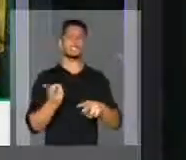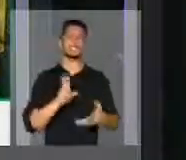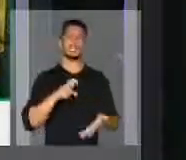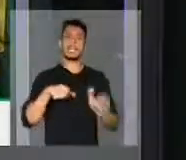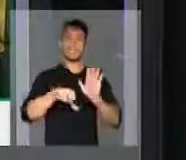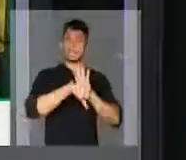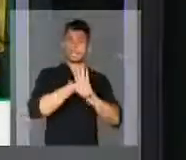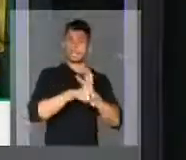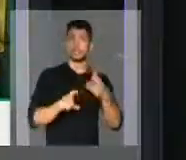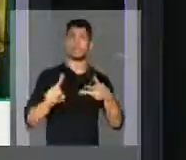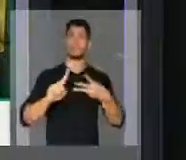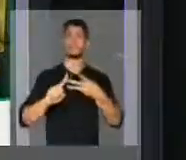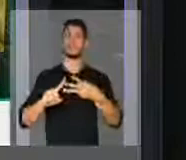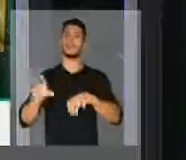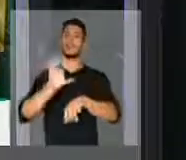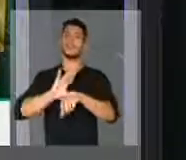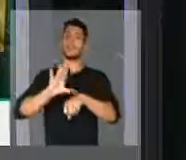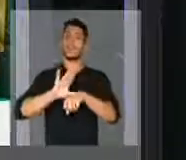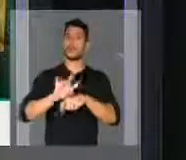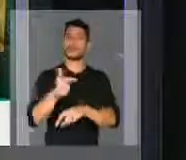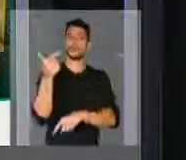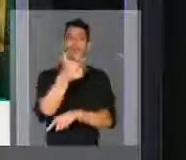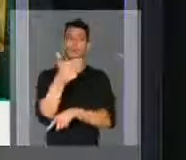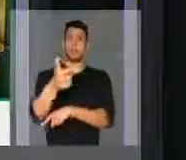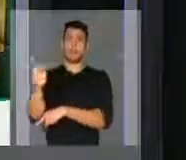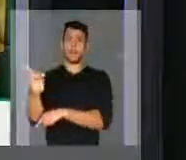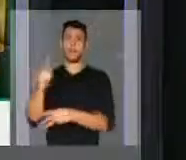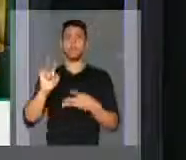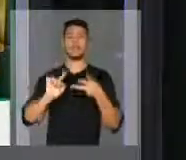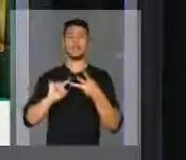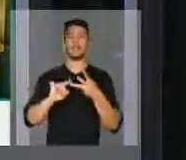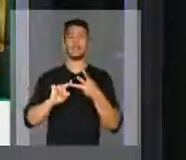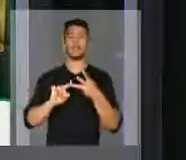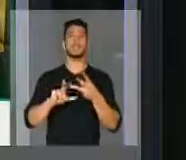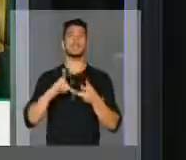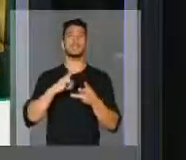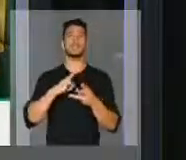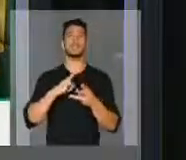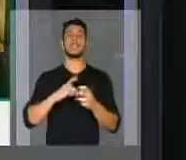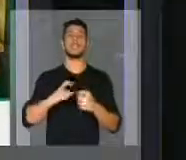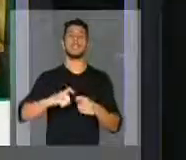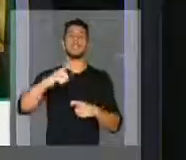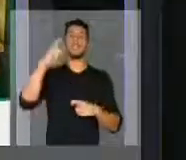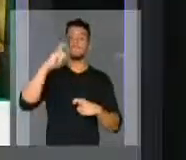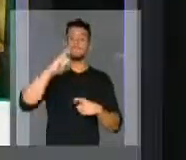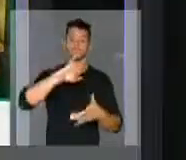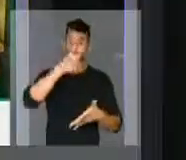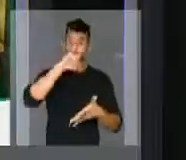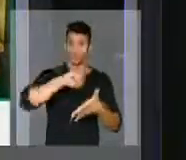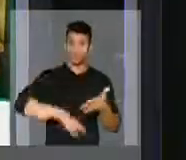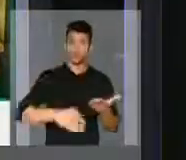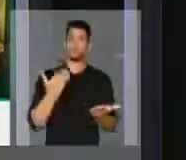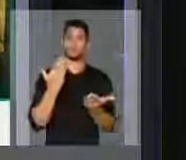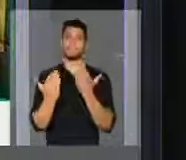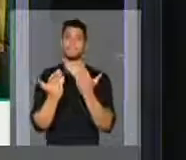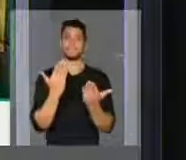um curso de tiro e ter um atestado psicológico, psicotécnico, dizendo que você não é